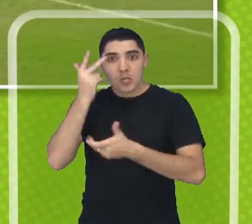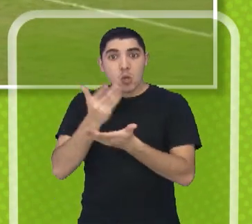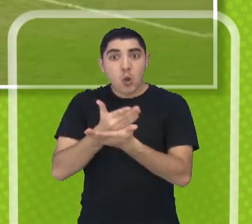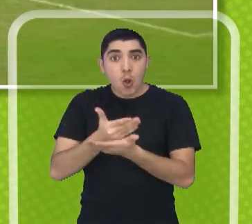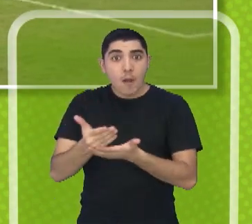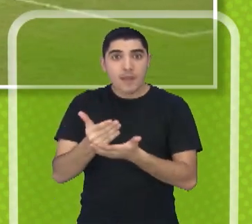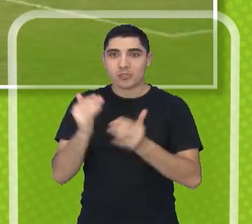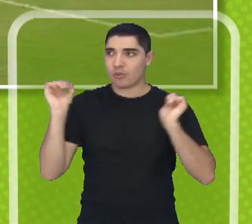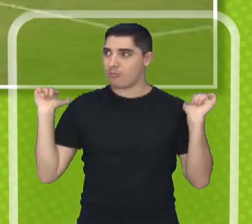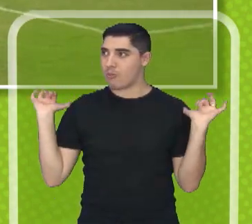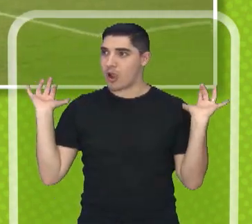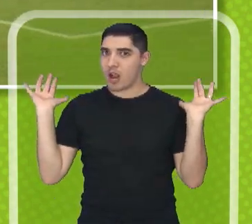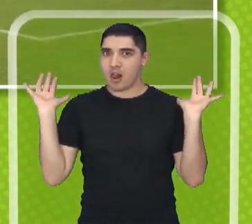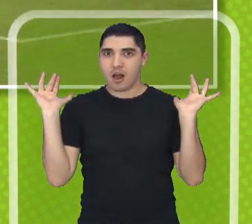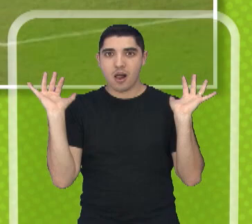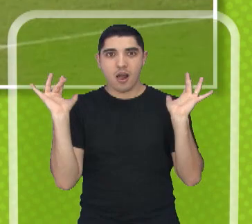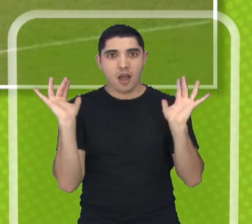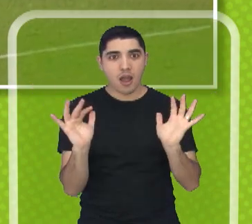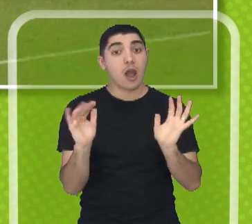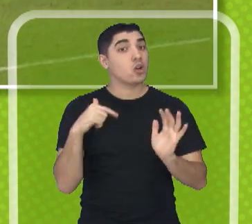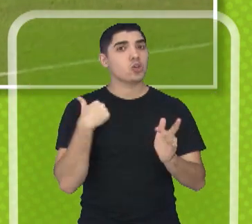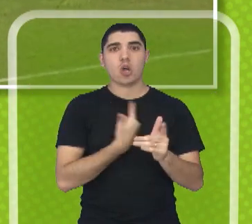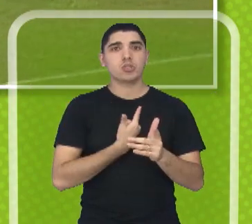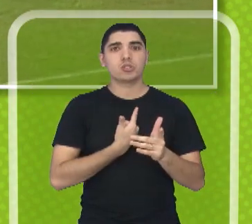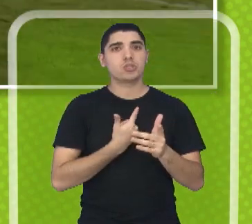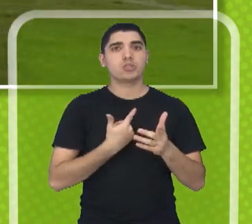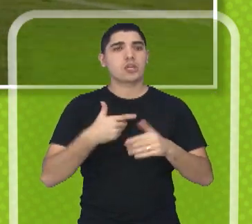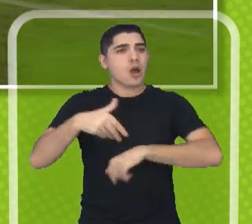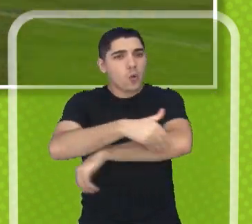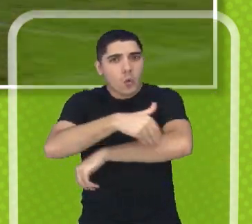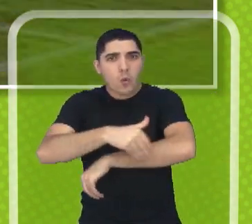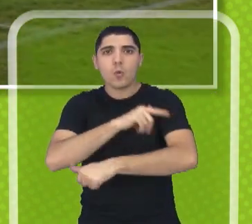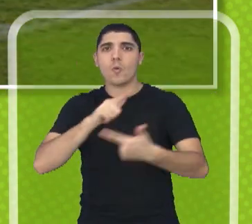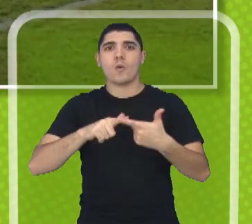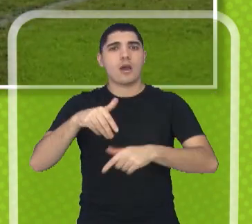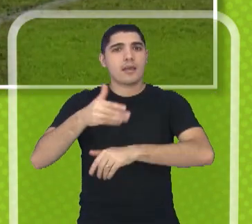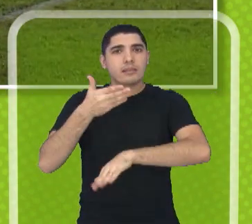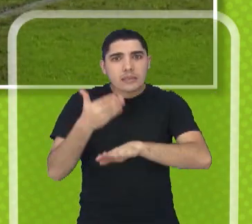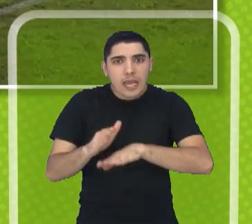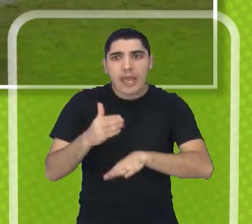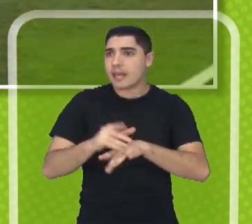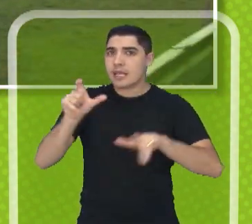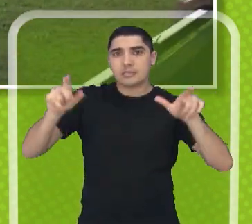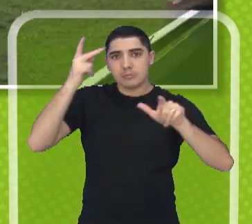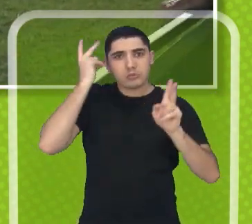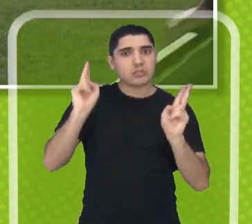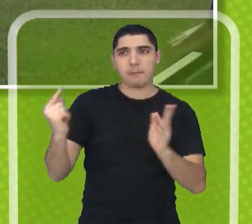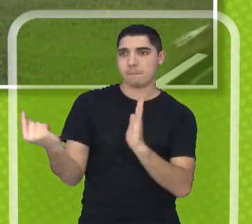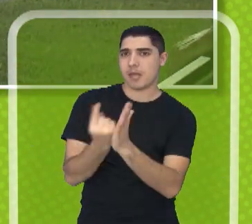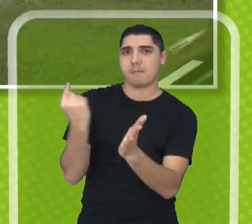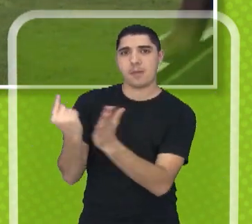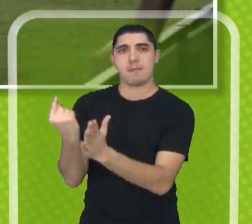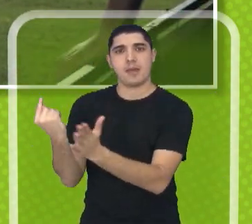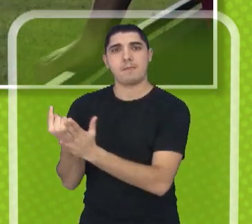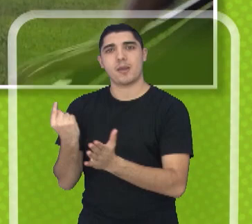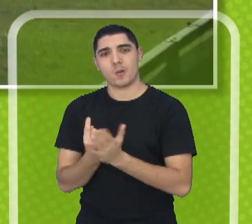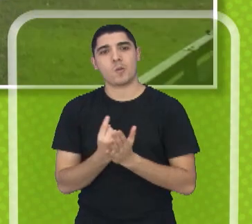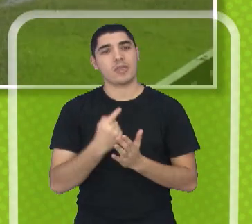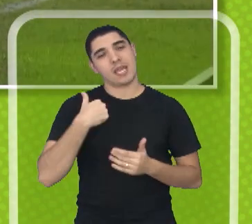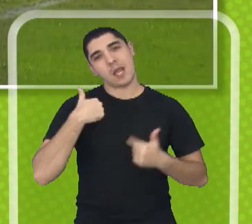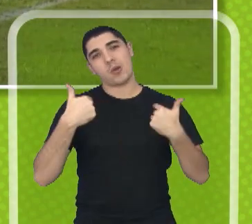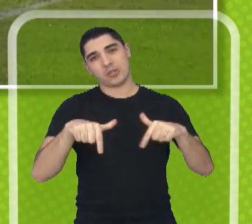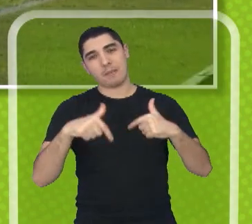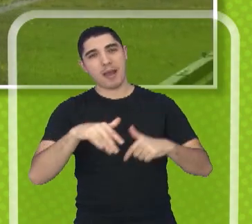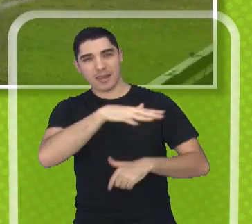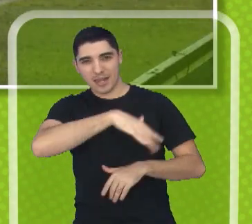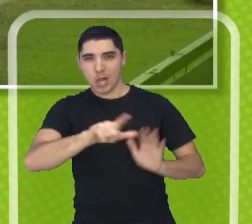em São José, onde a gente andava nas ruas, nos treinos, o pessoal perguntava do São José. Eu que trabalho com varejo